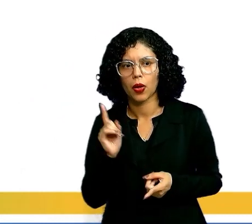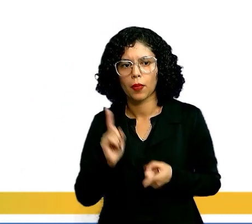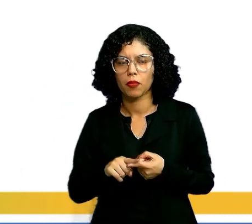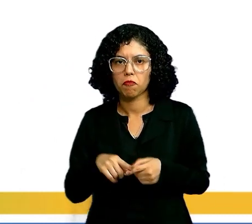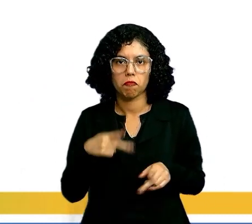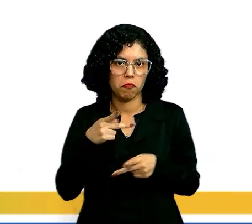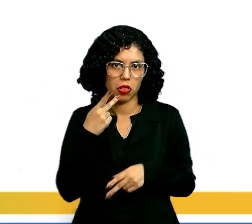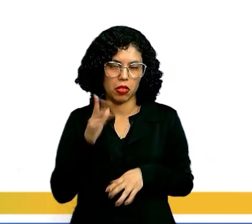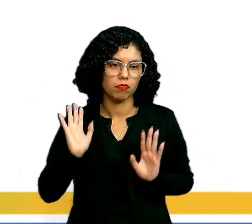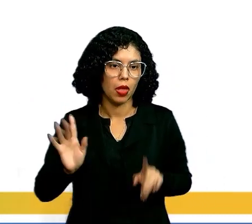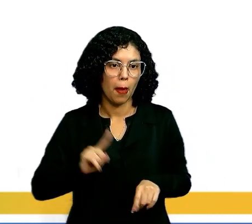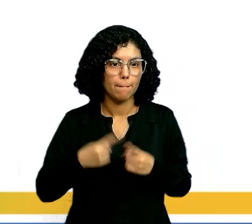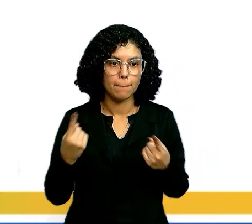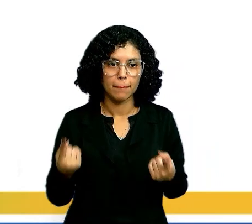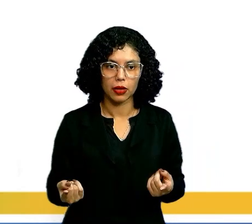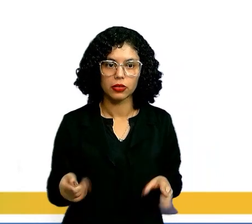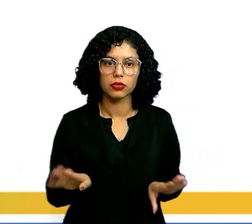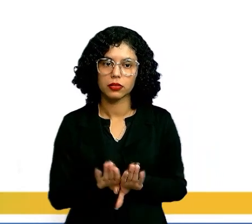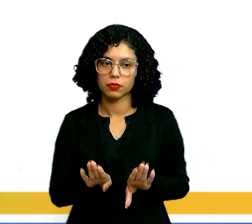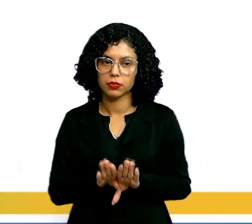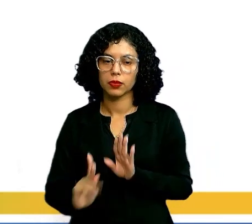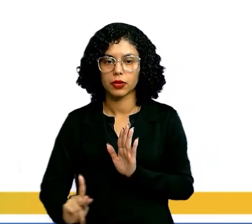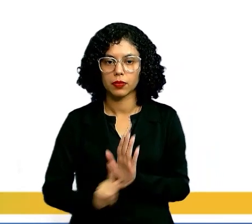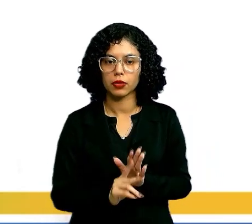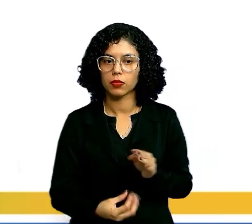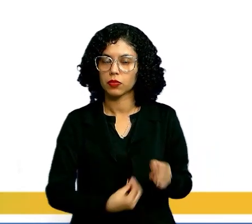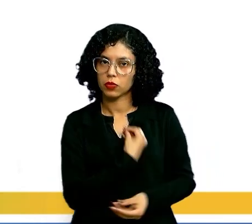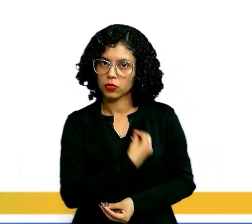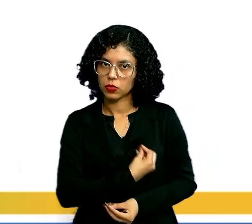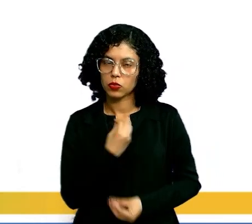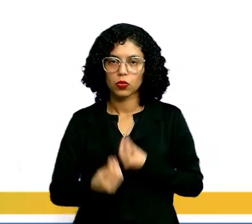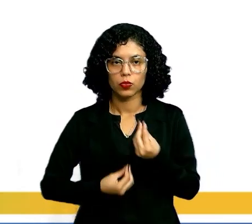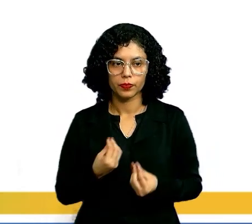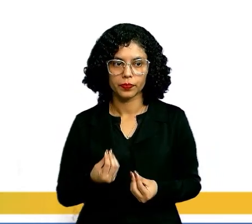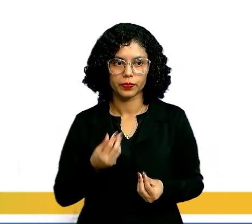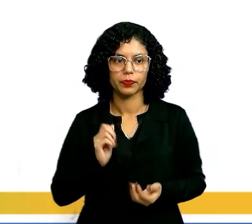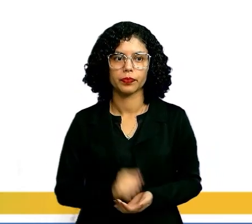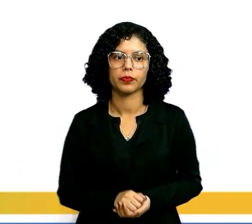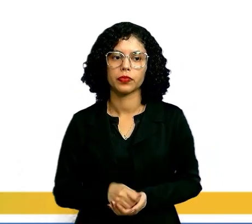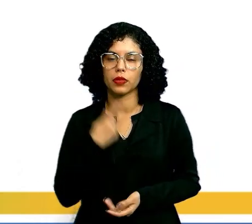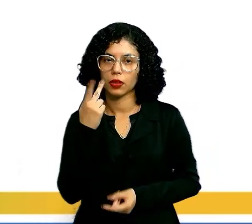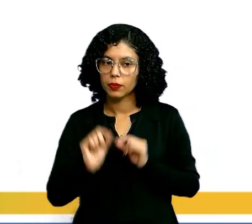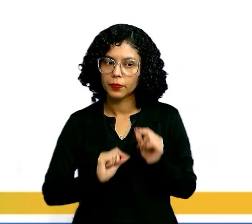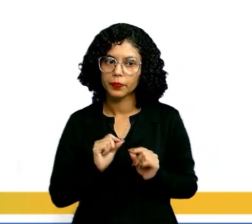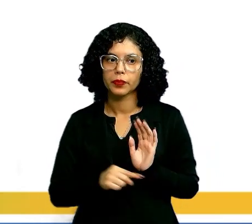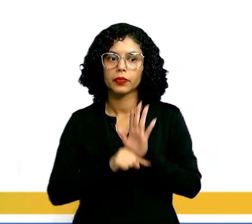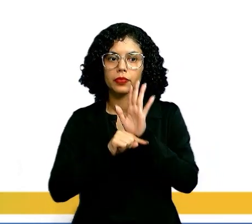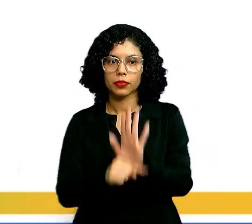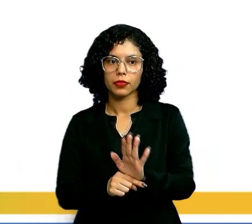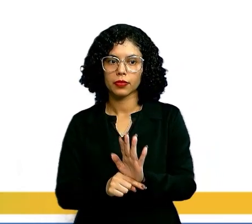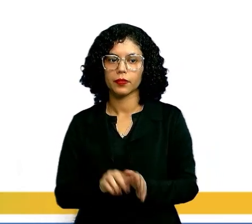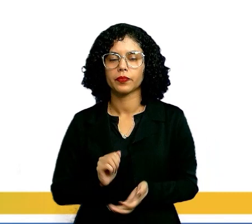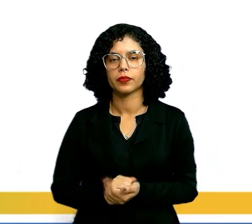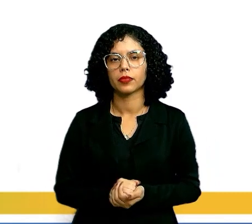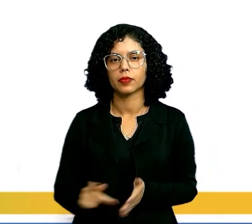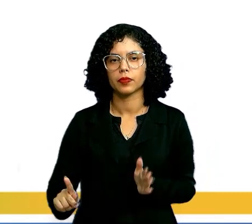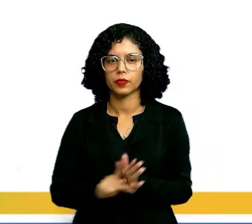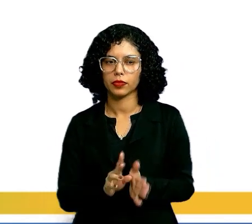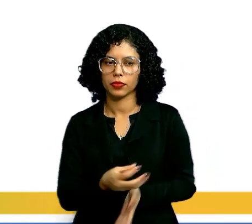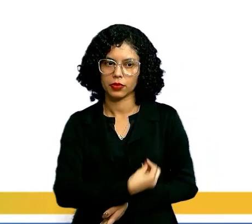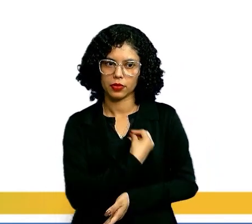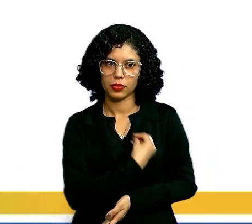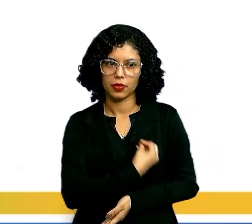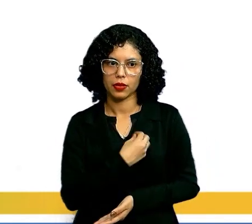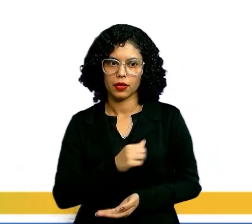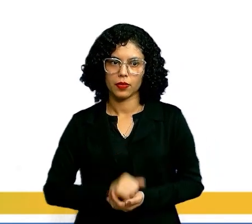dizê-la Mas pela própria maneira de como se vive quer dizer mostra-se e